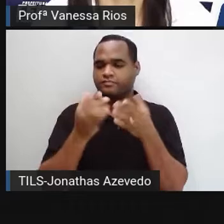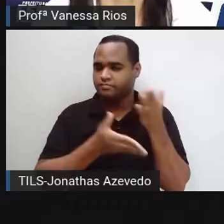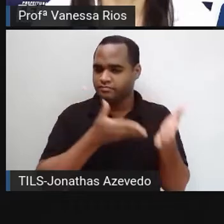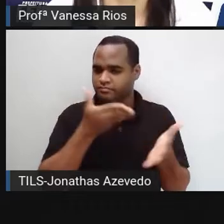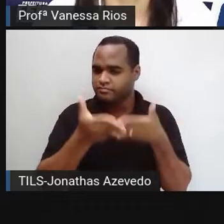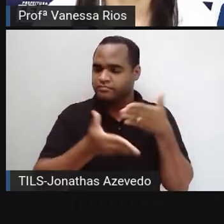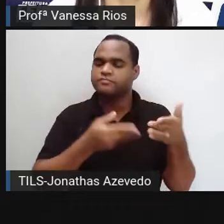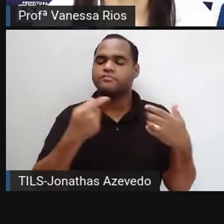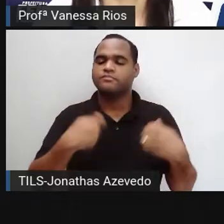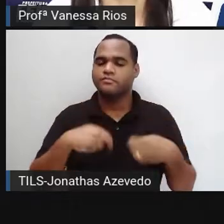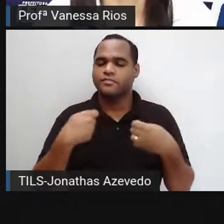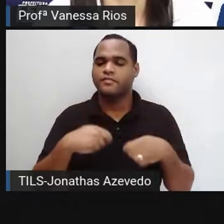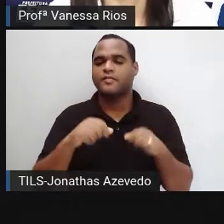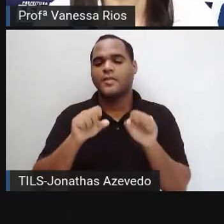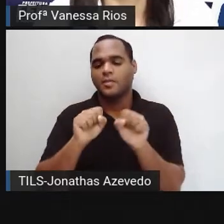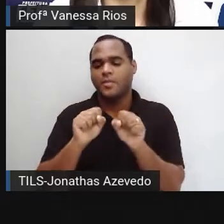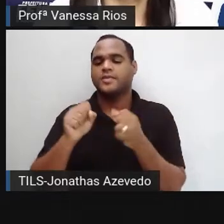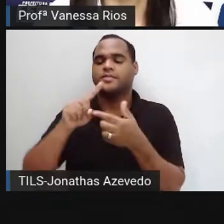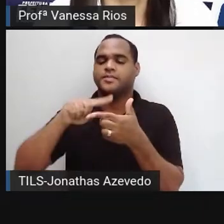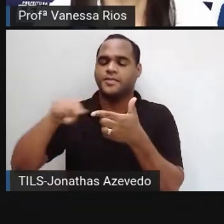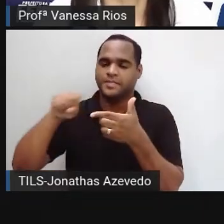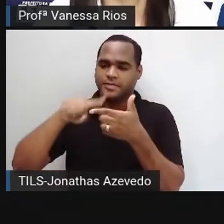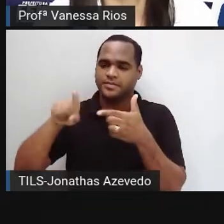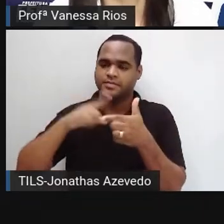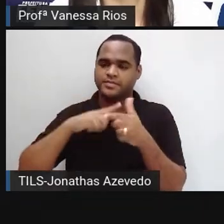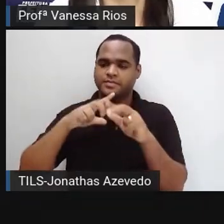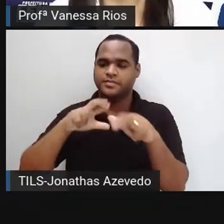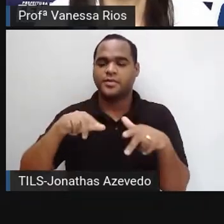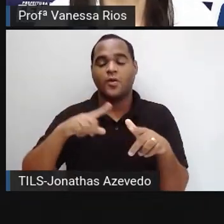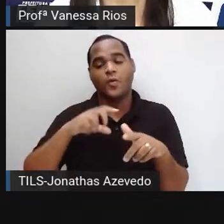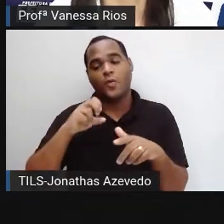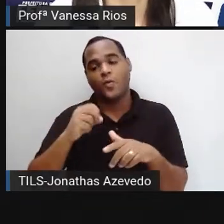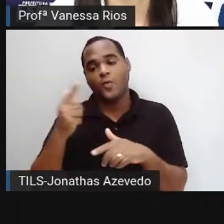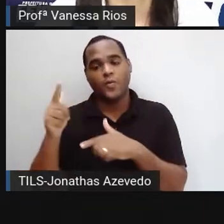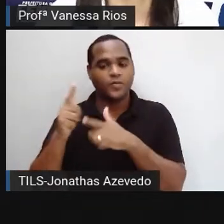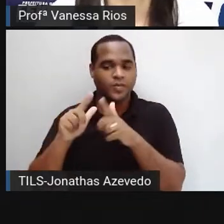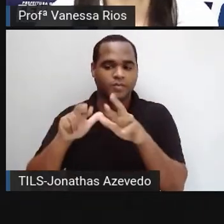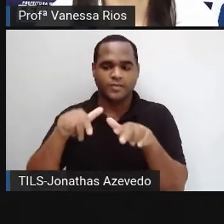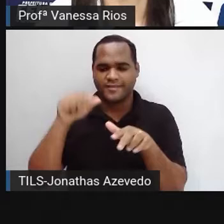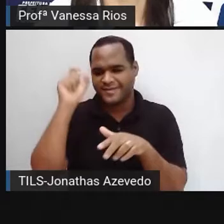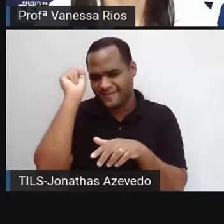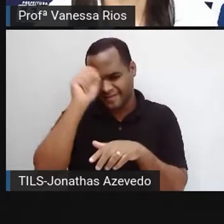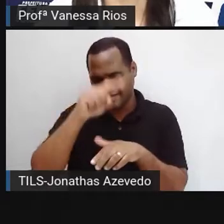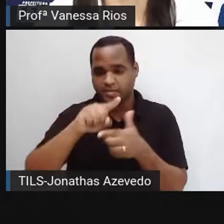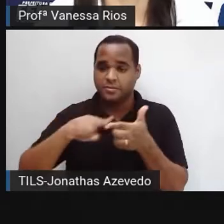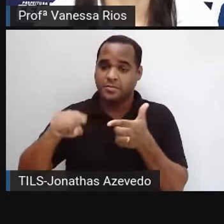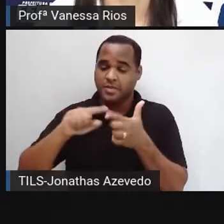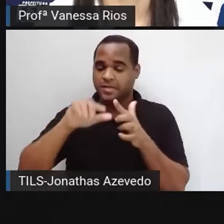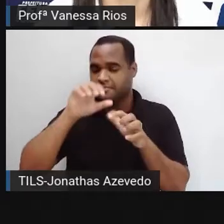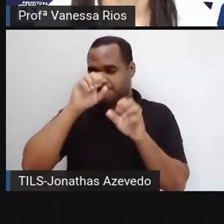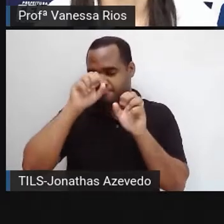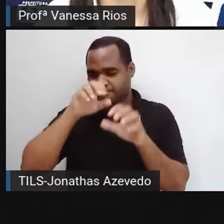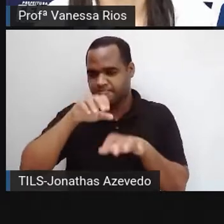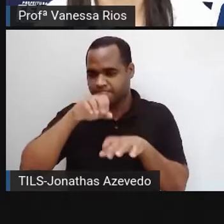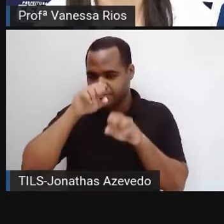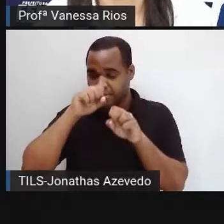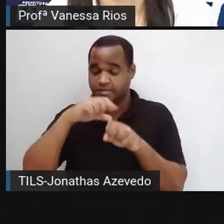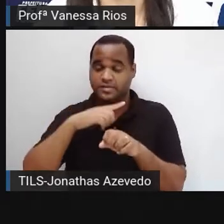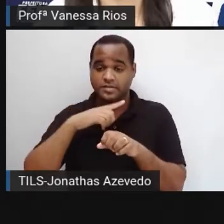né, porque pode desencadear até outras dificuldades, outros problemas aí na respiração